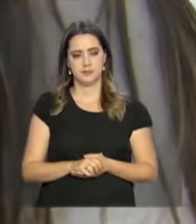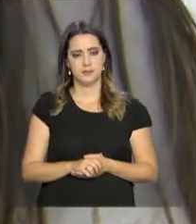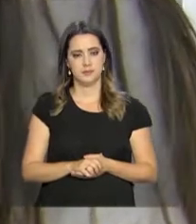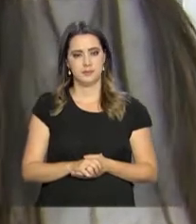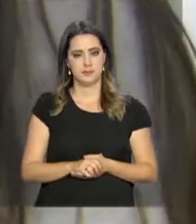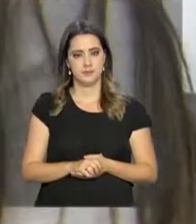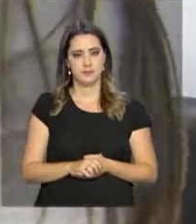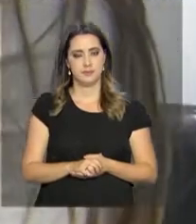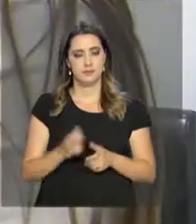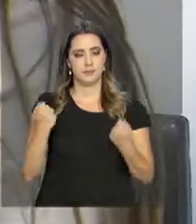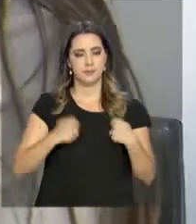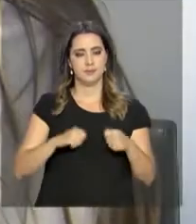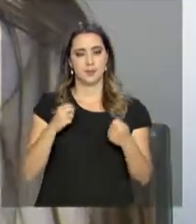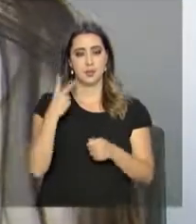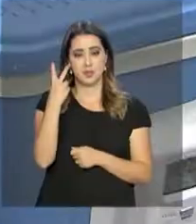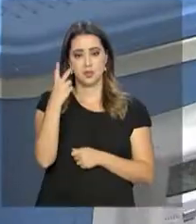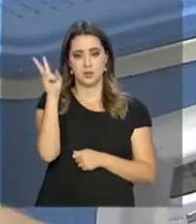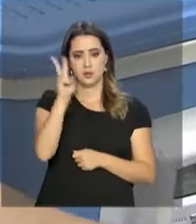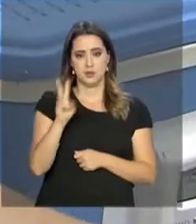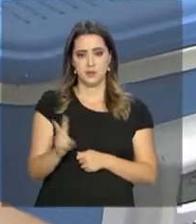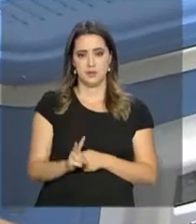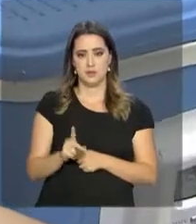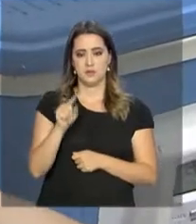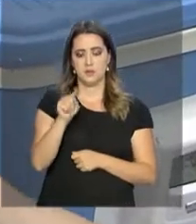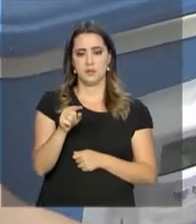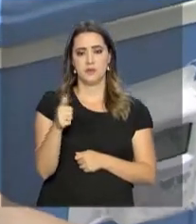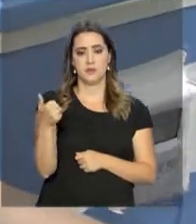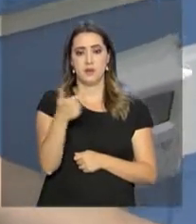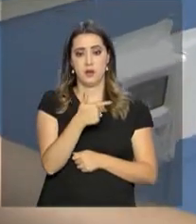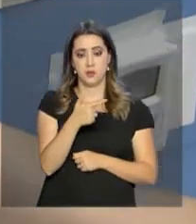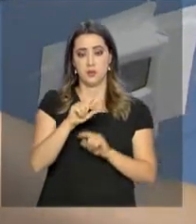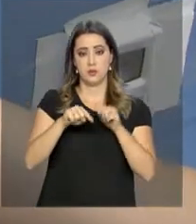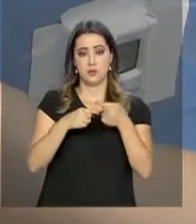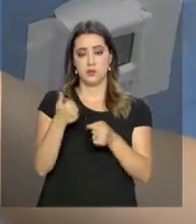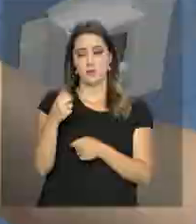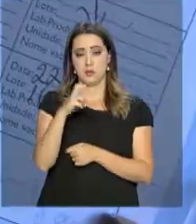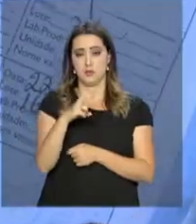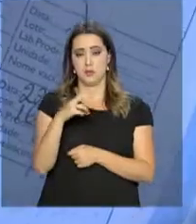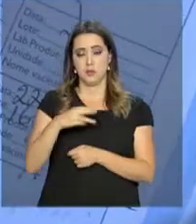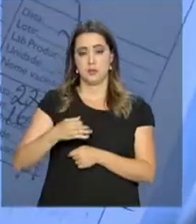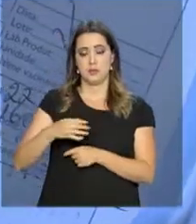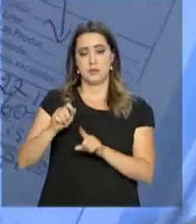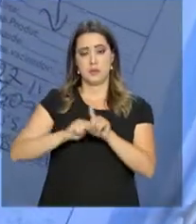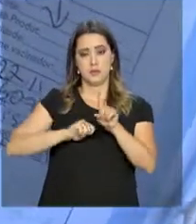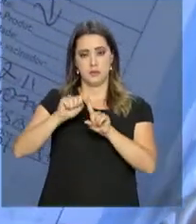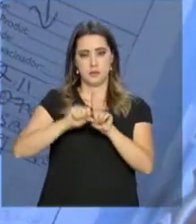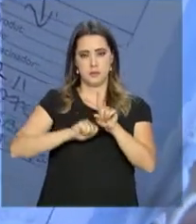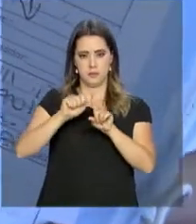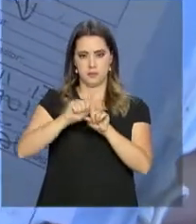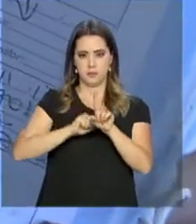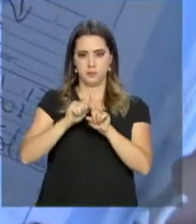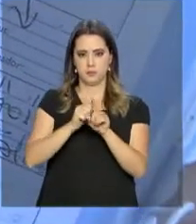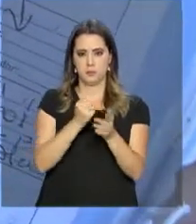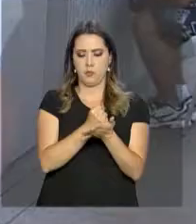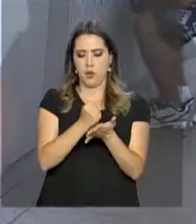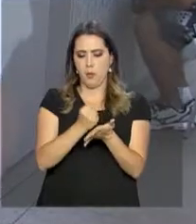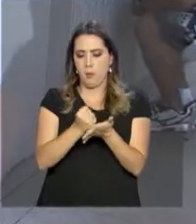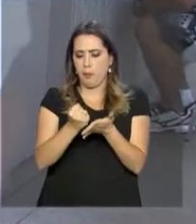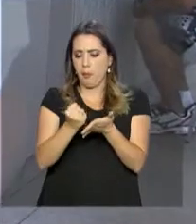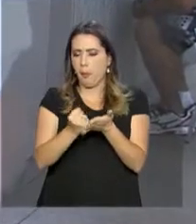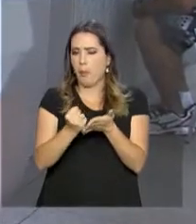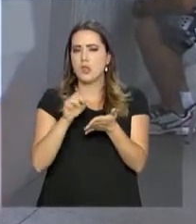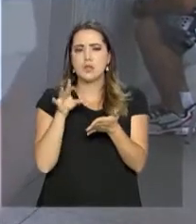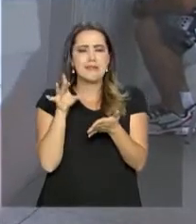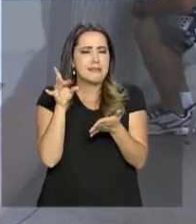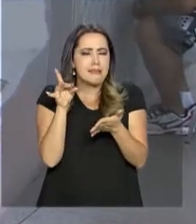precisa tomar duas doses aos 12 e 15 meses com a carteira de vacina em dia a mãe